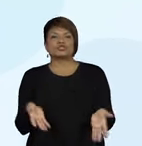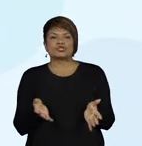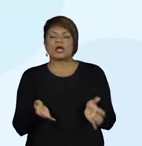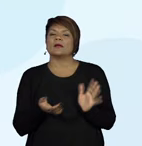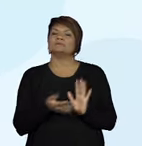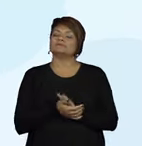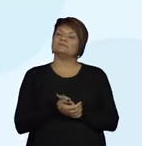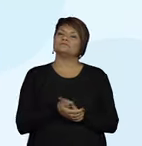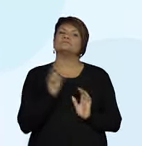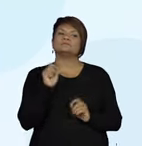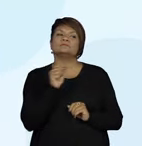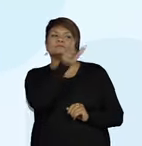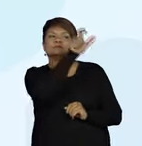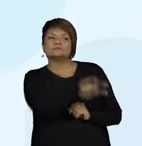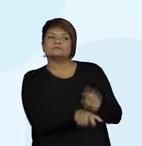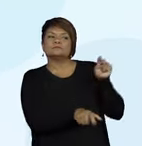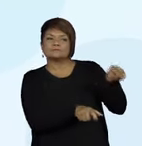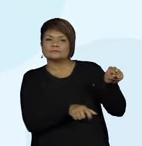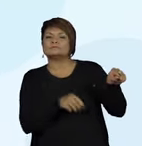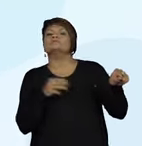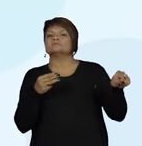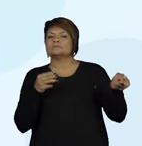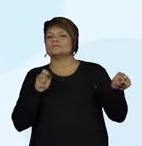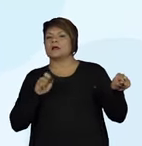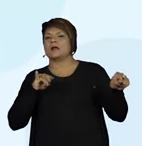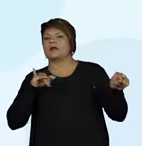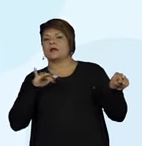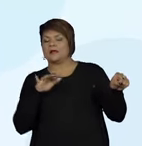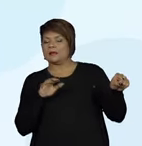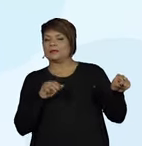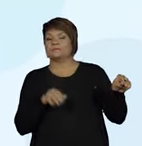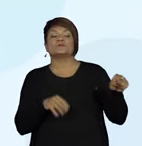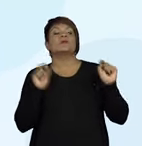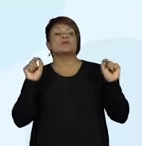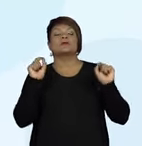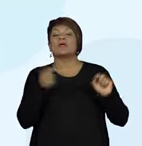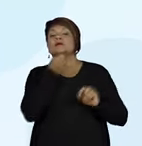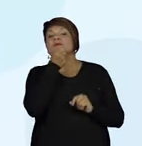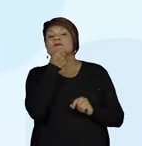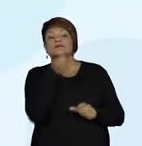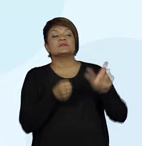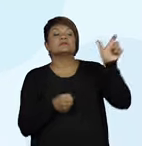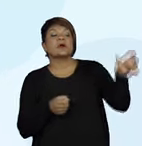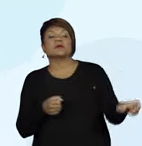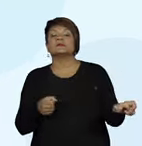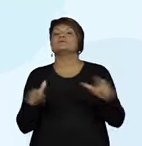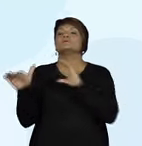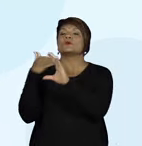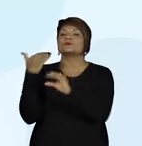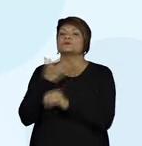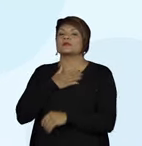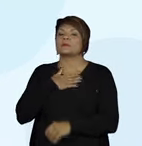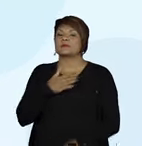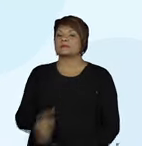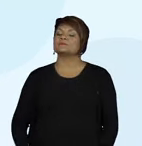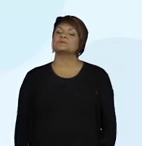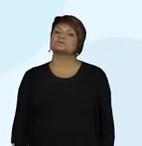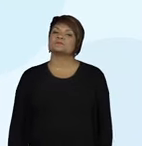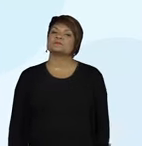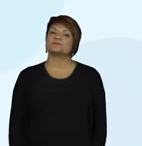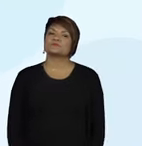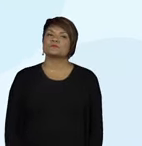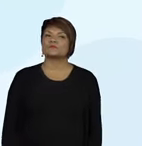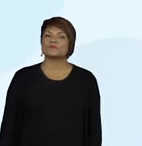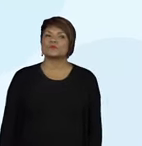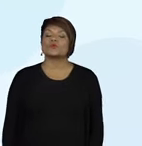foi entrevistada? Apareceu. Então, galera, quem foi entrevistada? Mostra para mim aí no texto, na